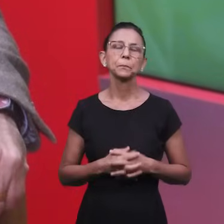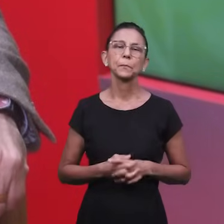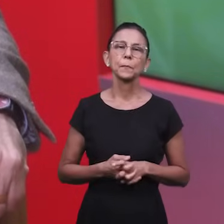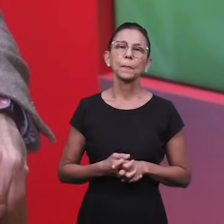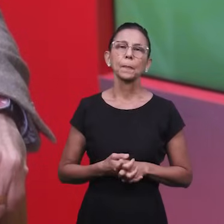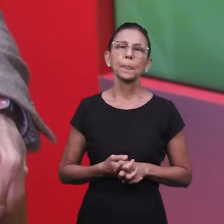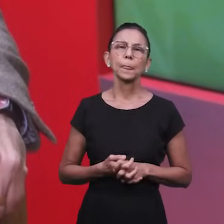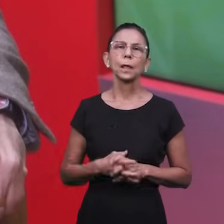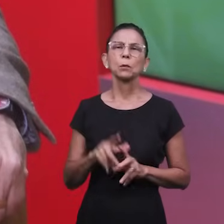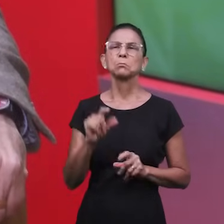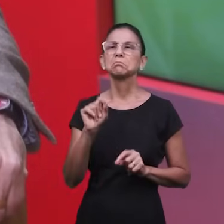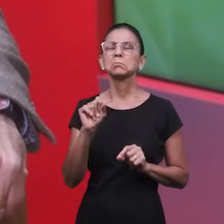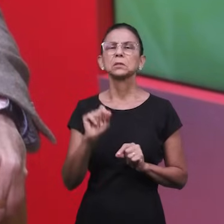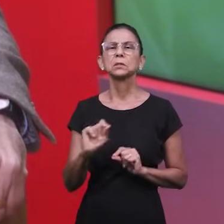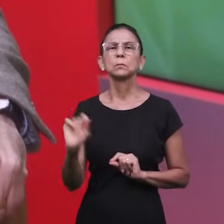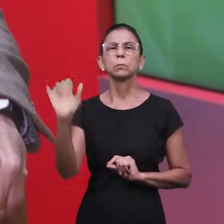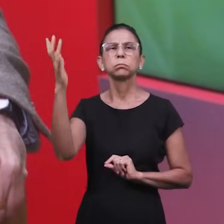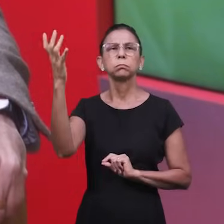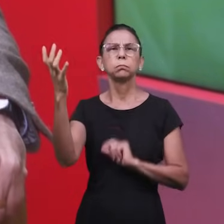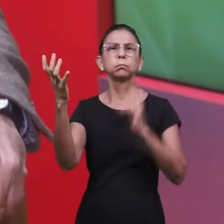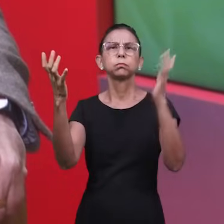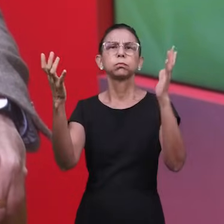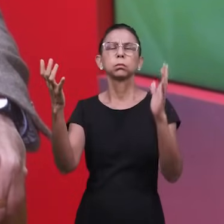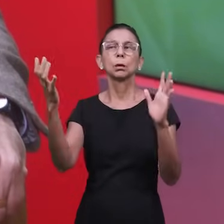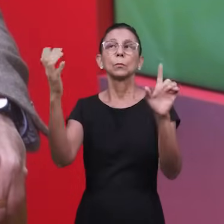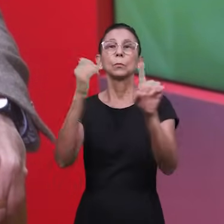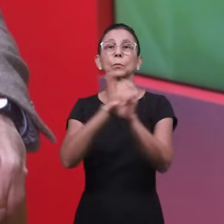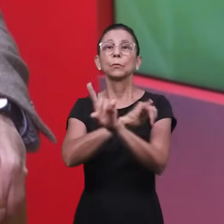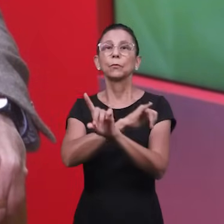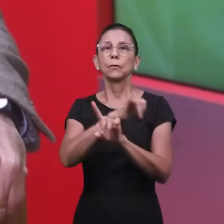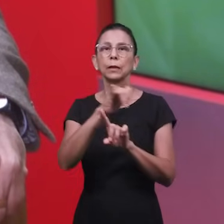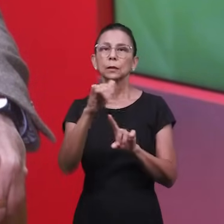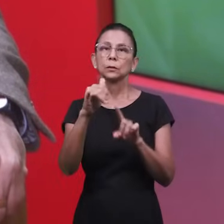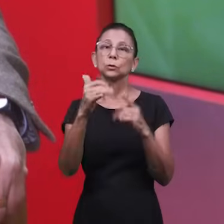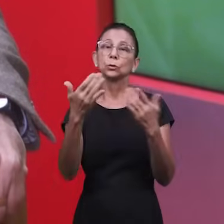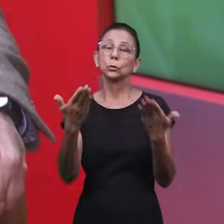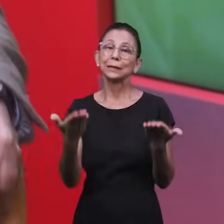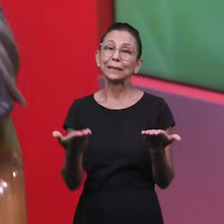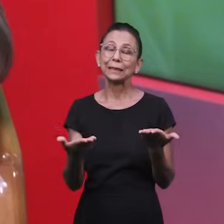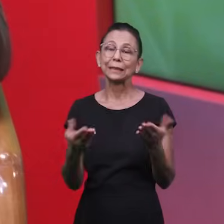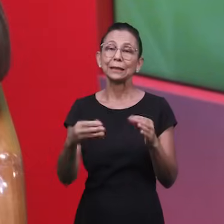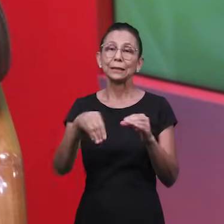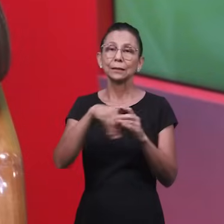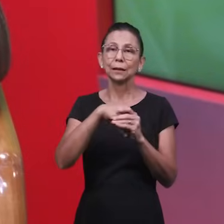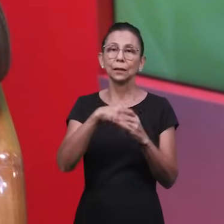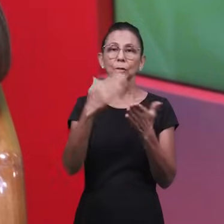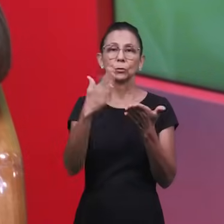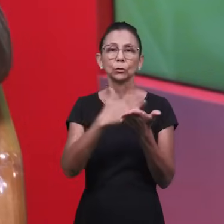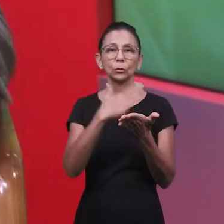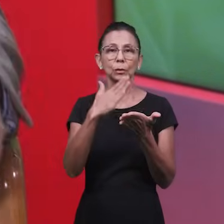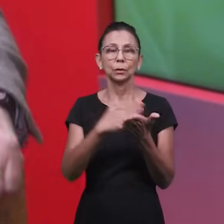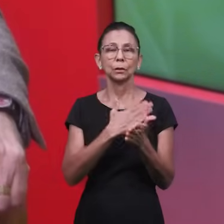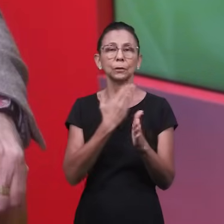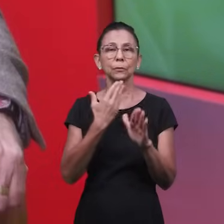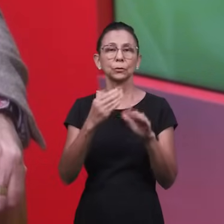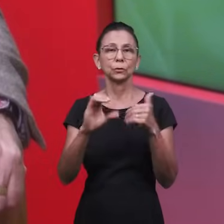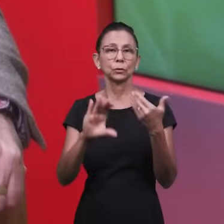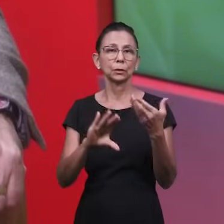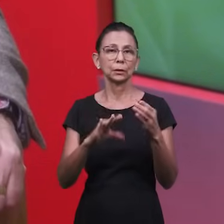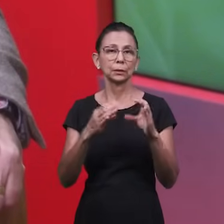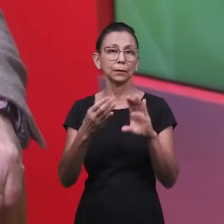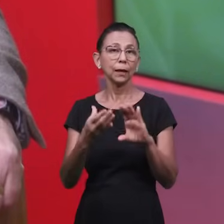início, esses marcadores proféticos que estão presentes no livro de Cantares e que